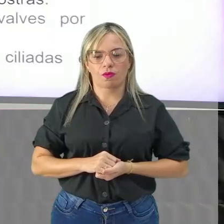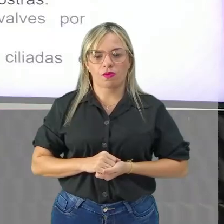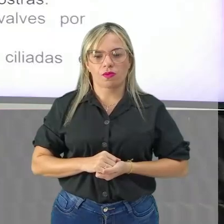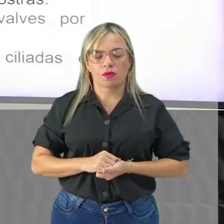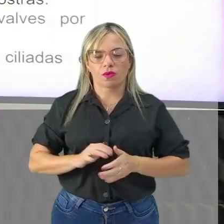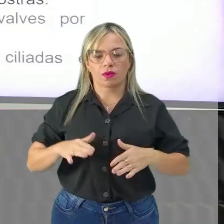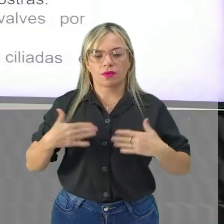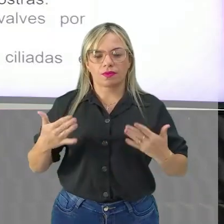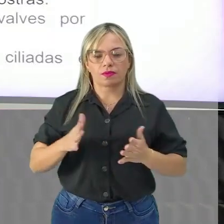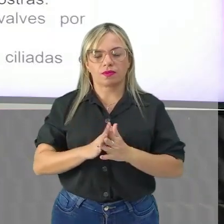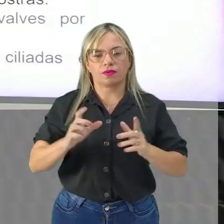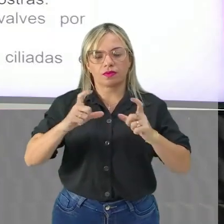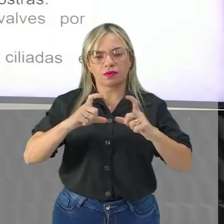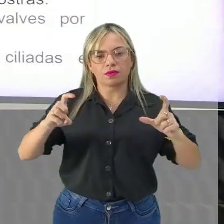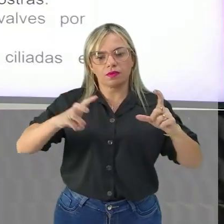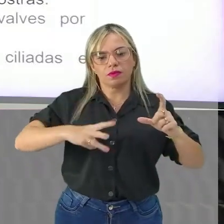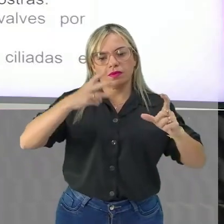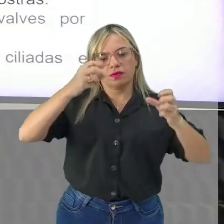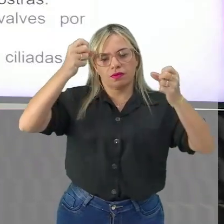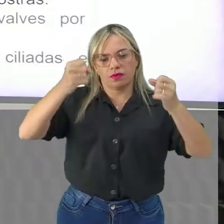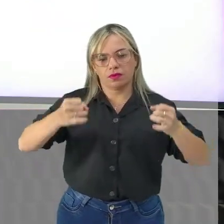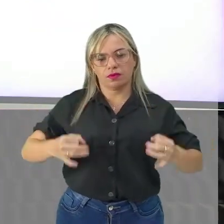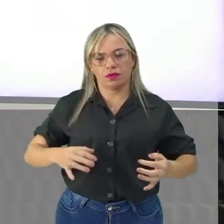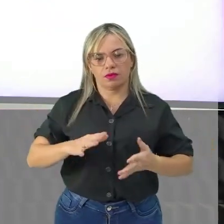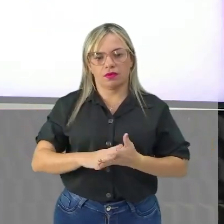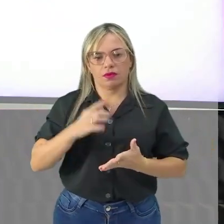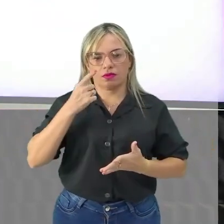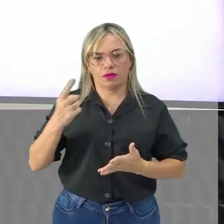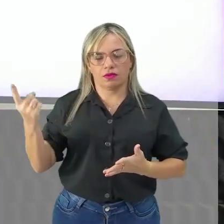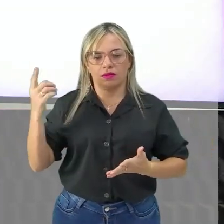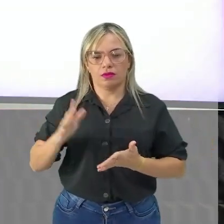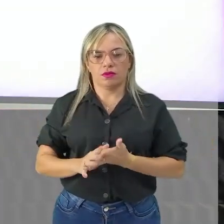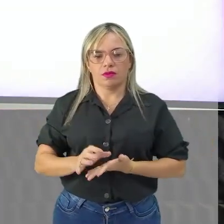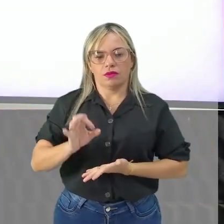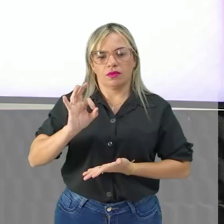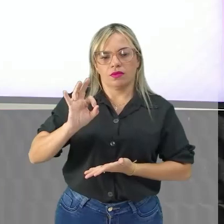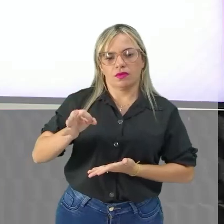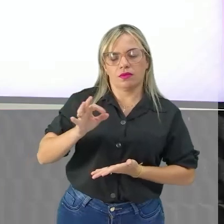né? Afirmativa 3. Vamos ver as afirmativas aqui.